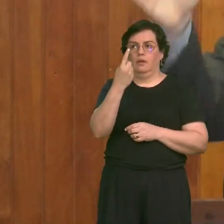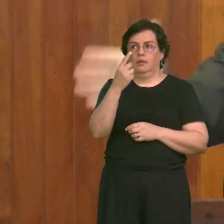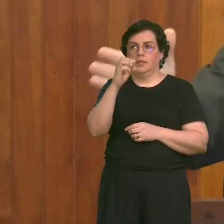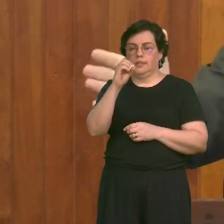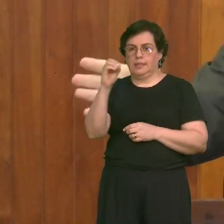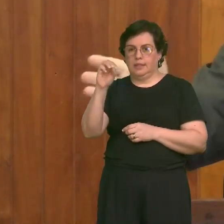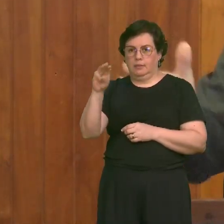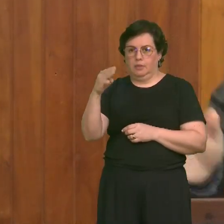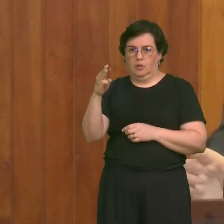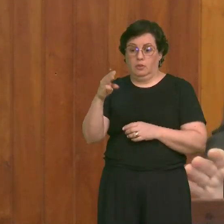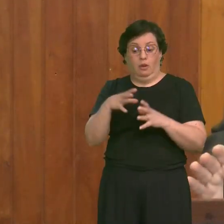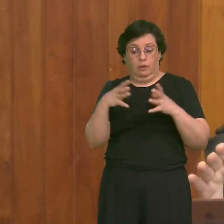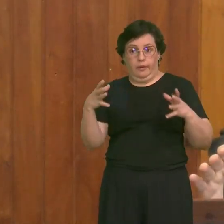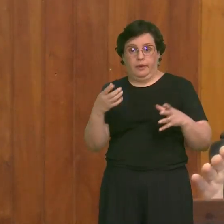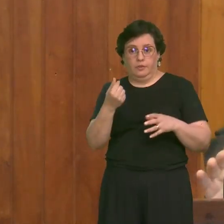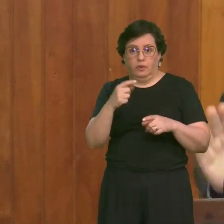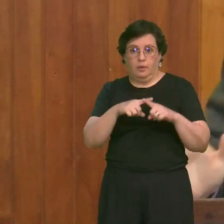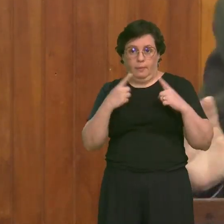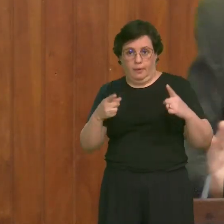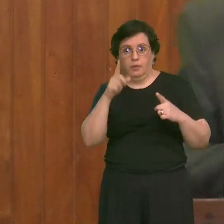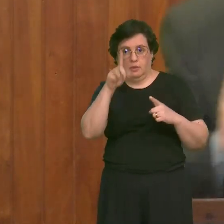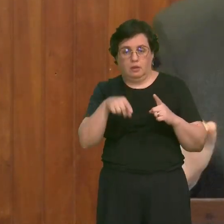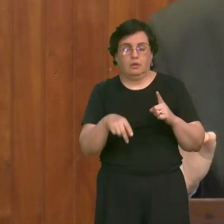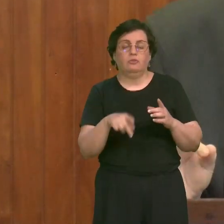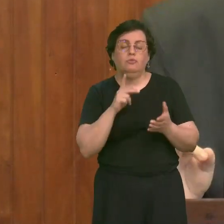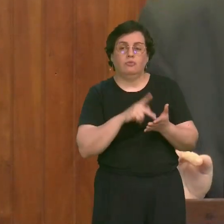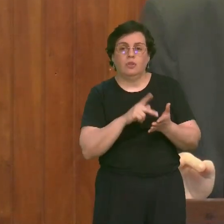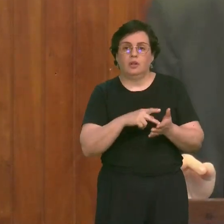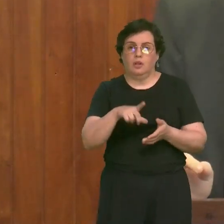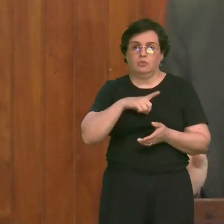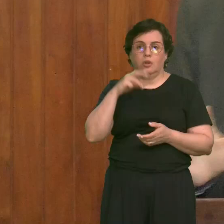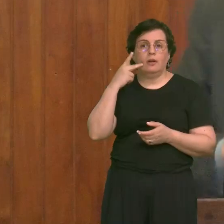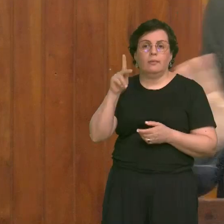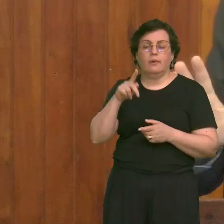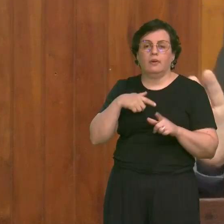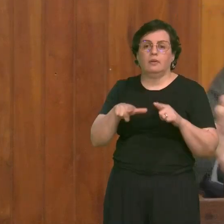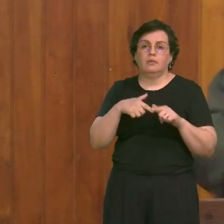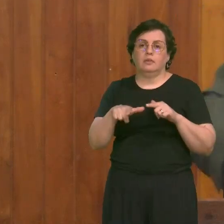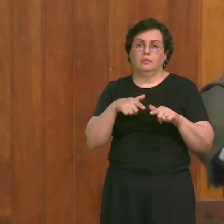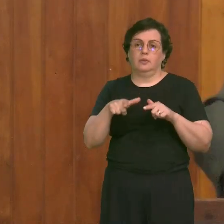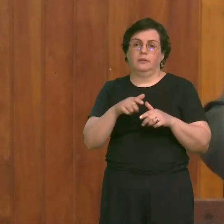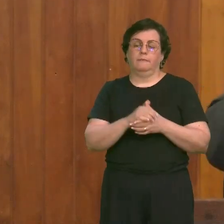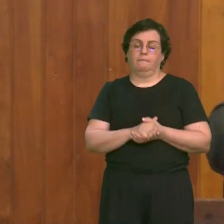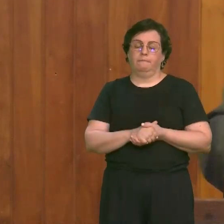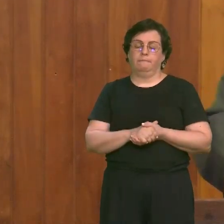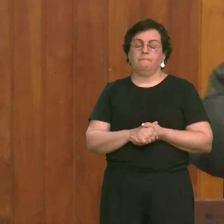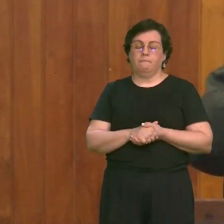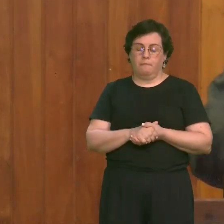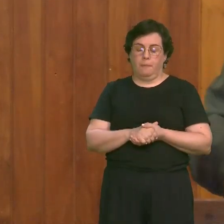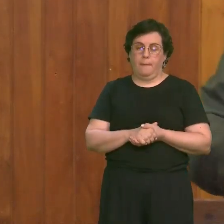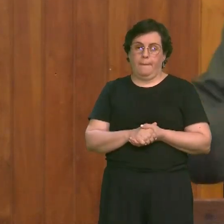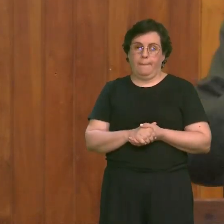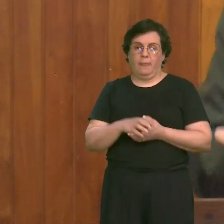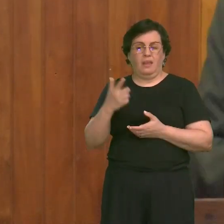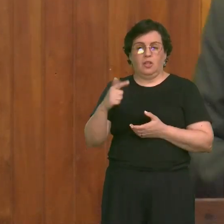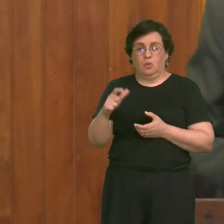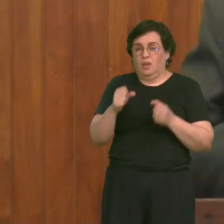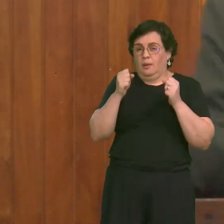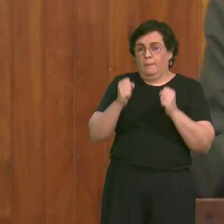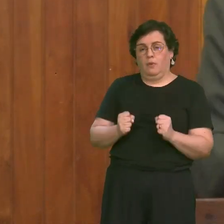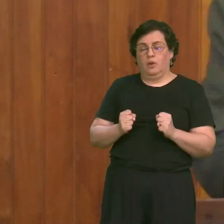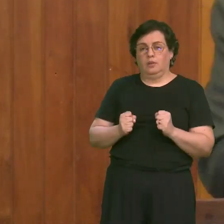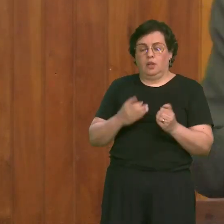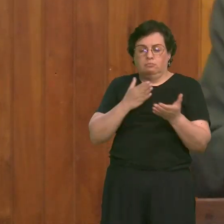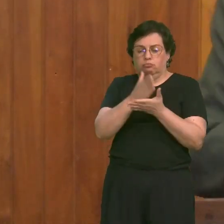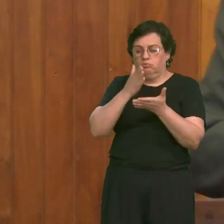Mas de fato Esse é o valor que o prefeito tem autonomia para trabalhar fora isso o Prefeito Não tem esse poder de entrar